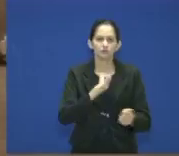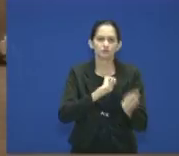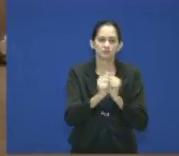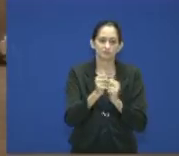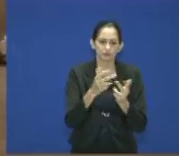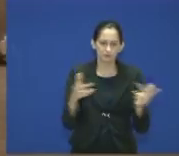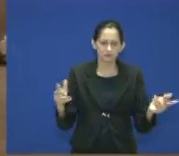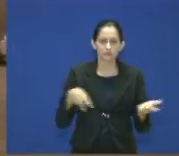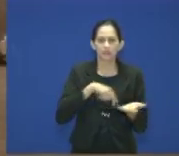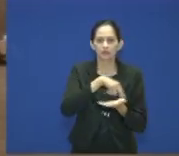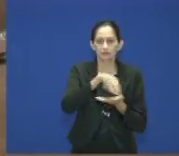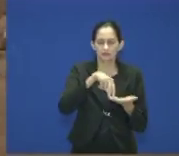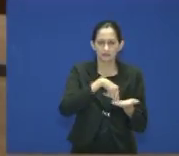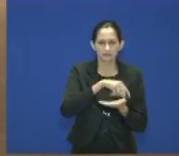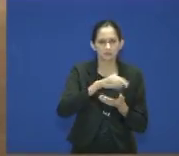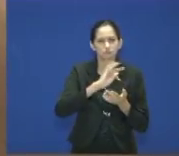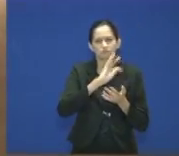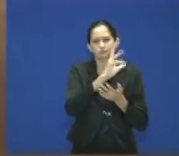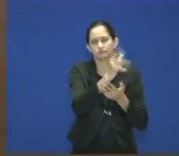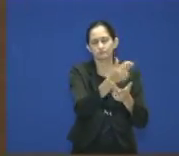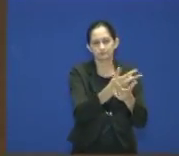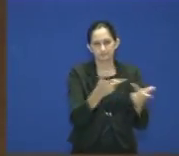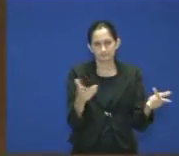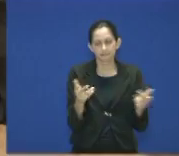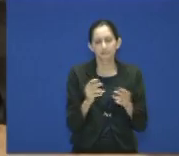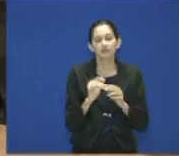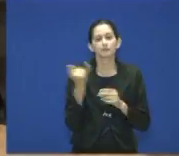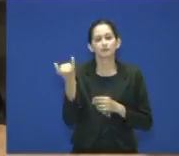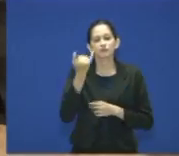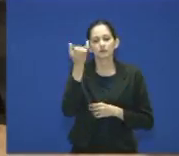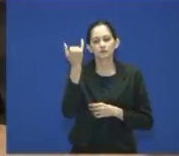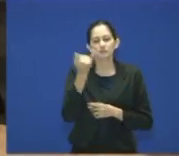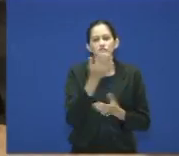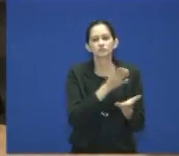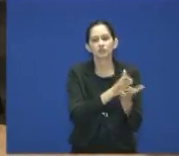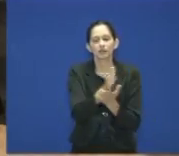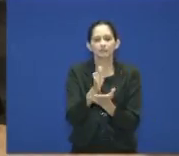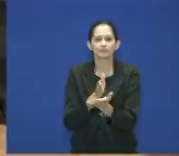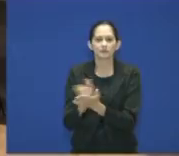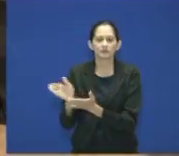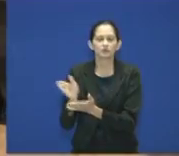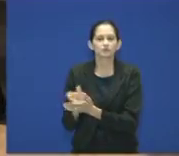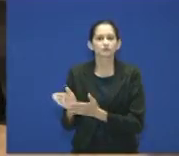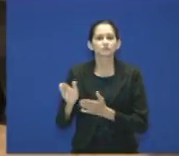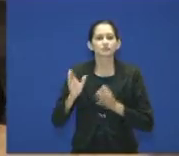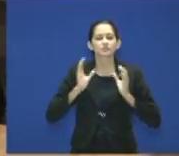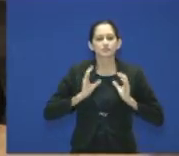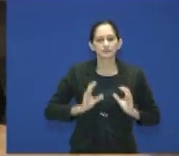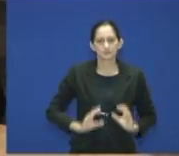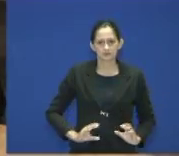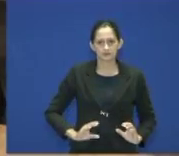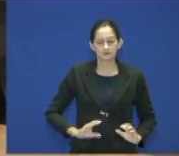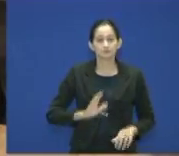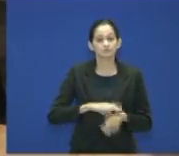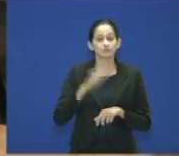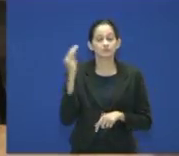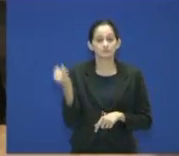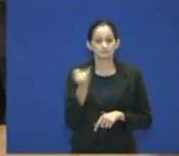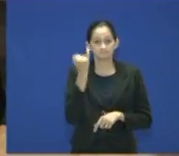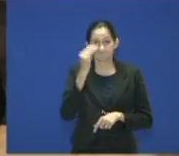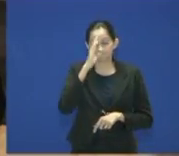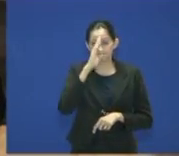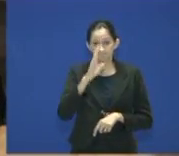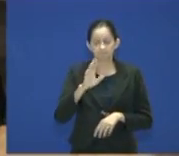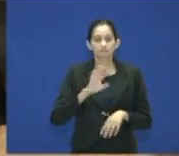a dança, enquanto importantes vetores para a construção da cidadania e, mais importante, para